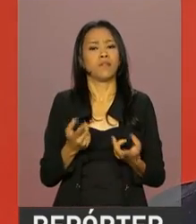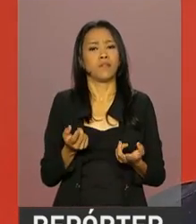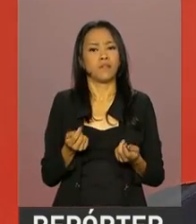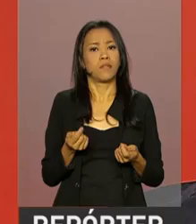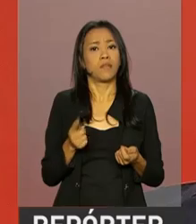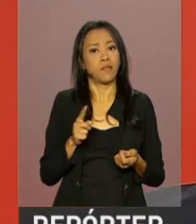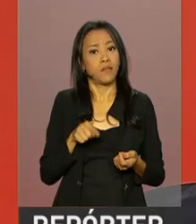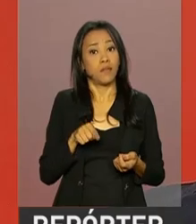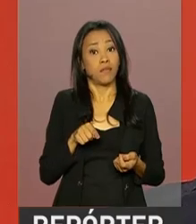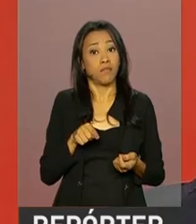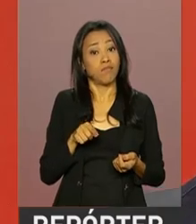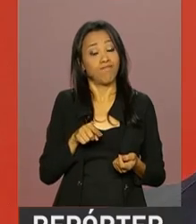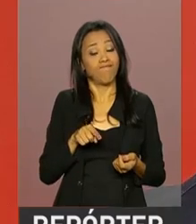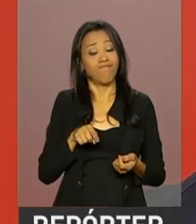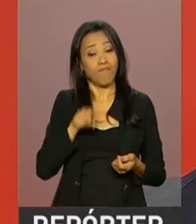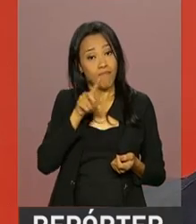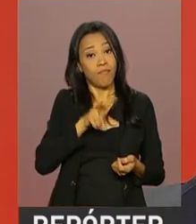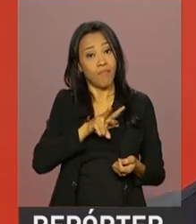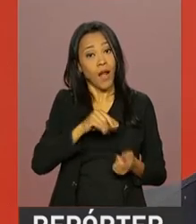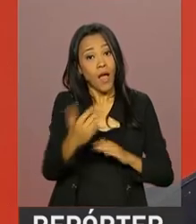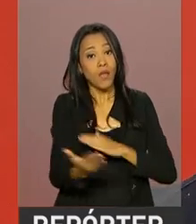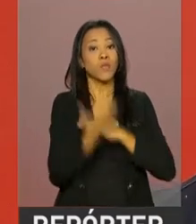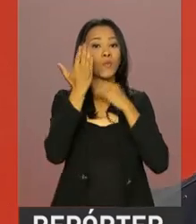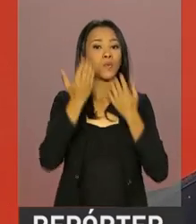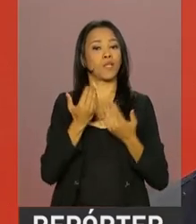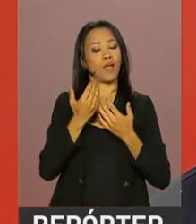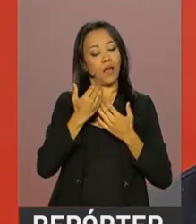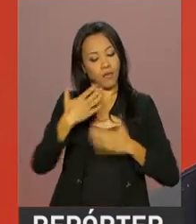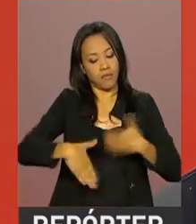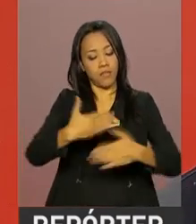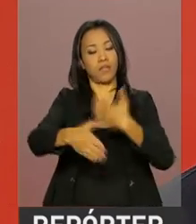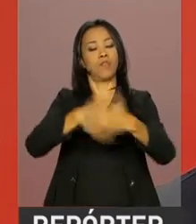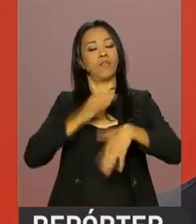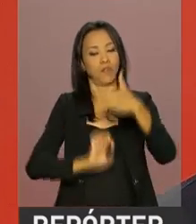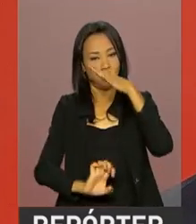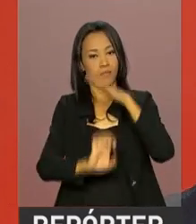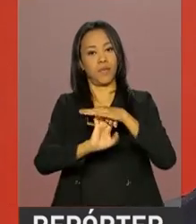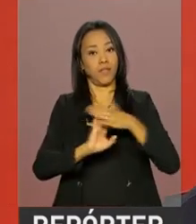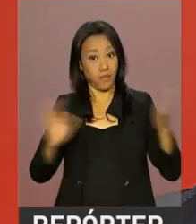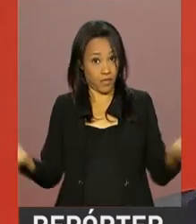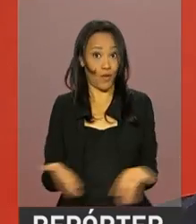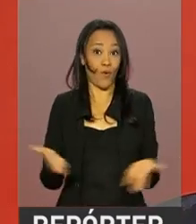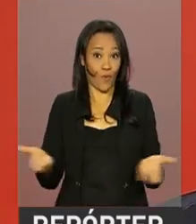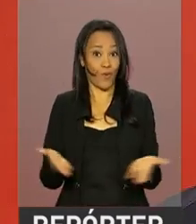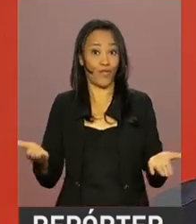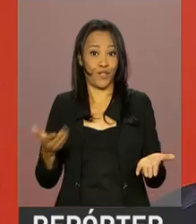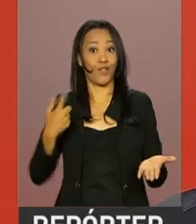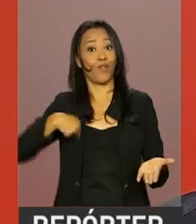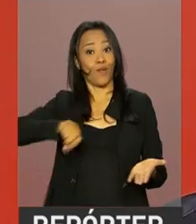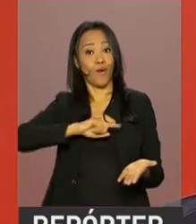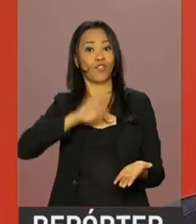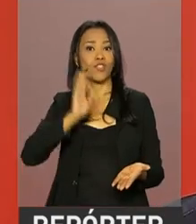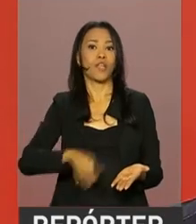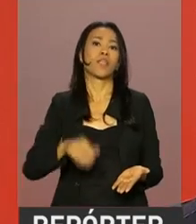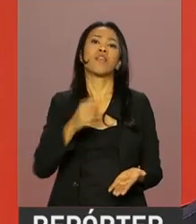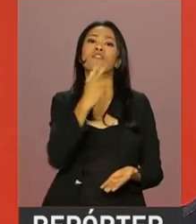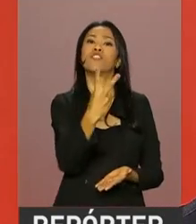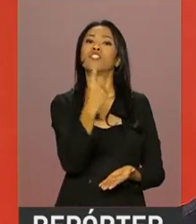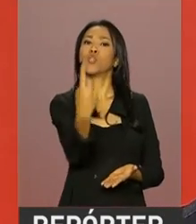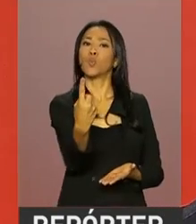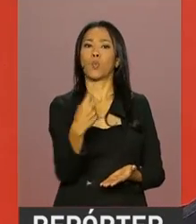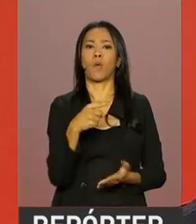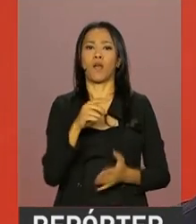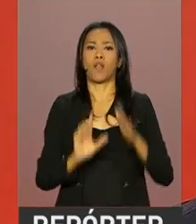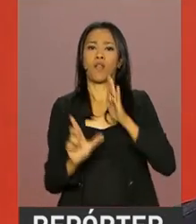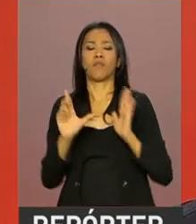que deram condições da gente aumentar e alavancar o negócio da forma que tá crescendo hoje hoje a gente já tem 21 aí no